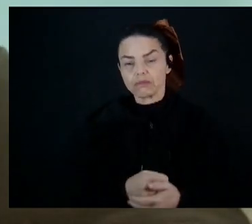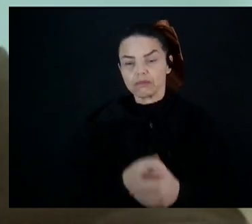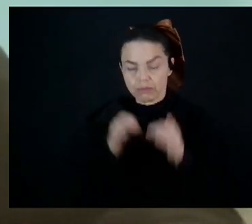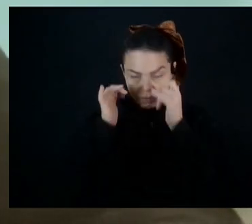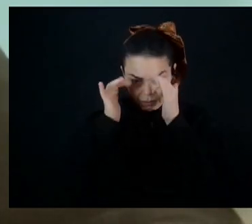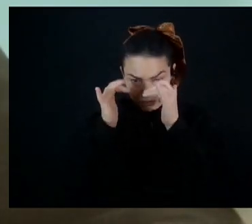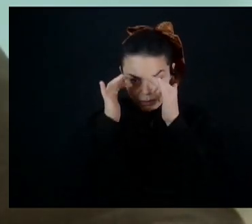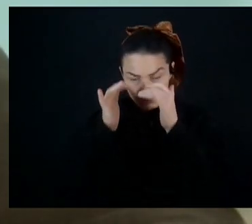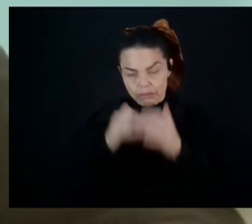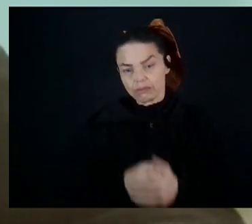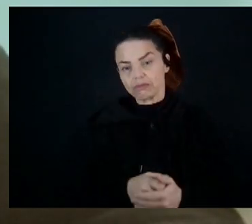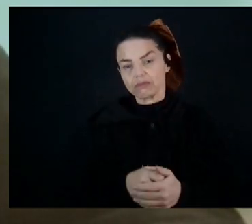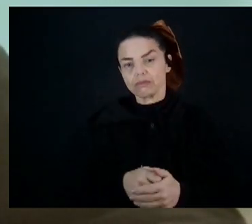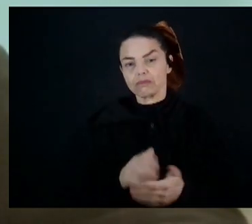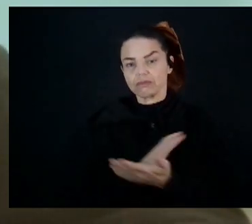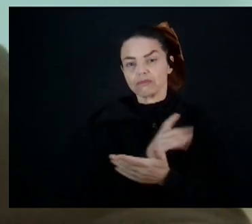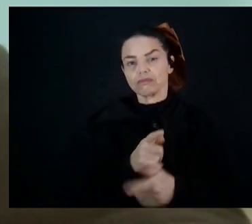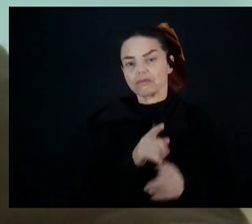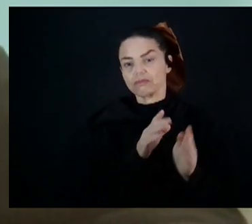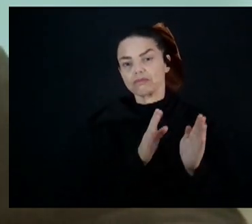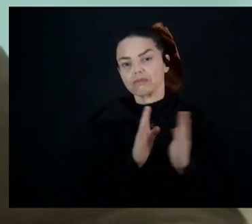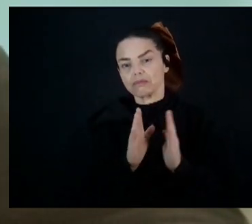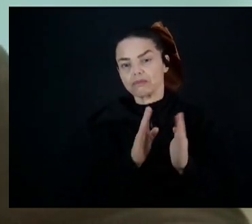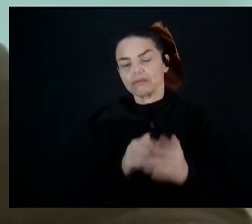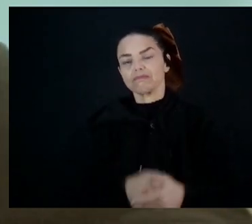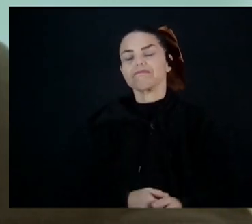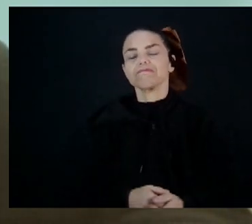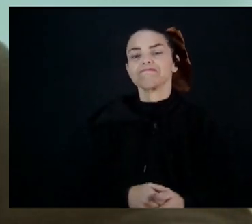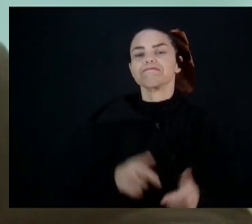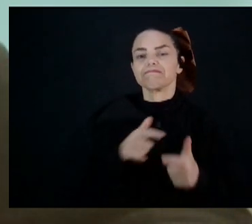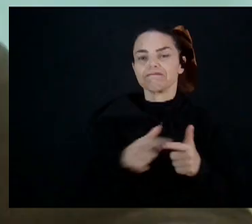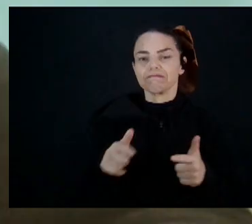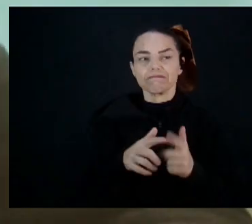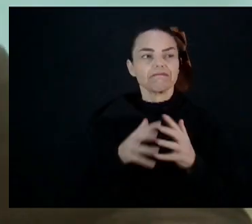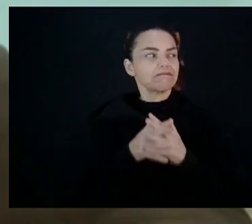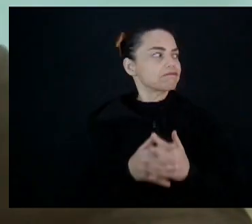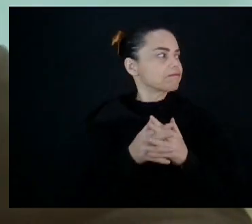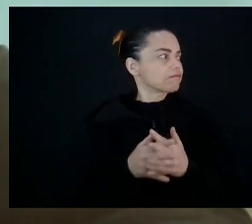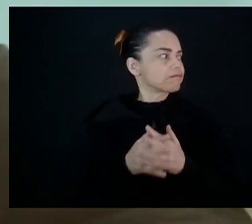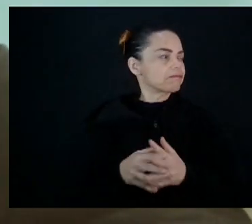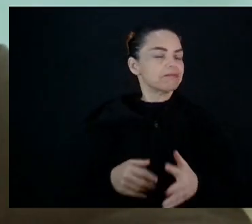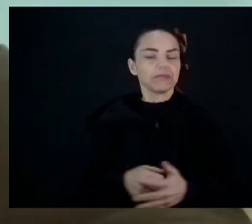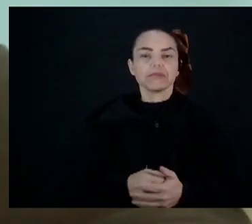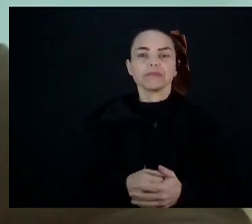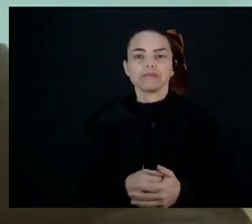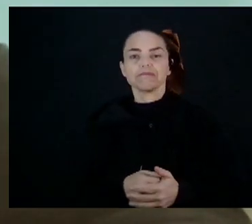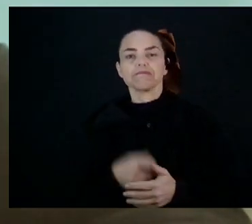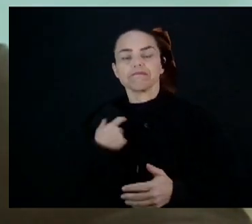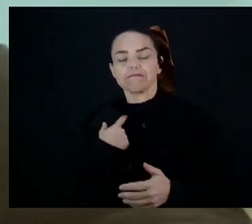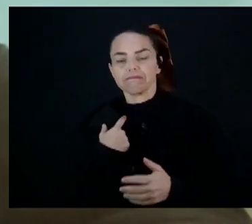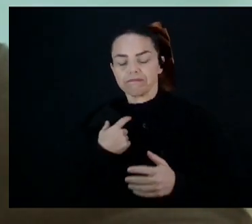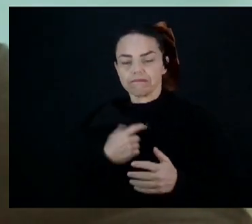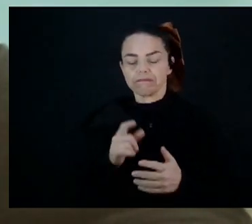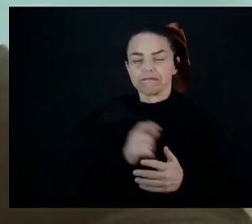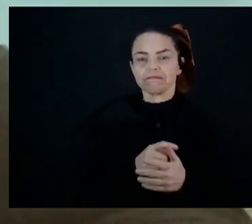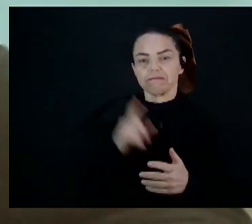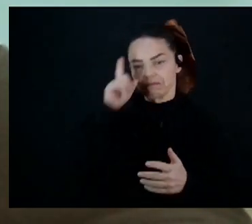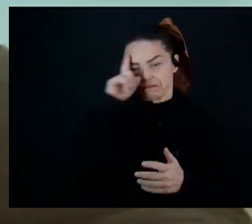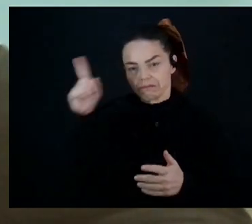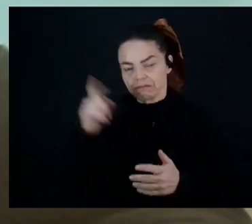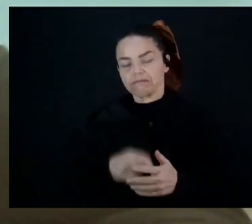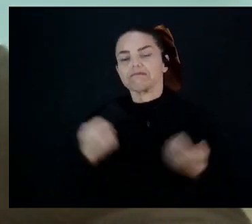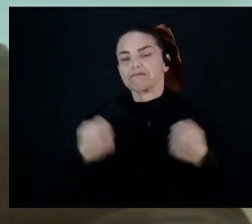alguns horários, você ter aquela situação de cochilar ao longo ali do dia, isso precisa de